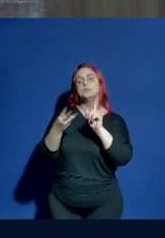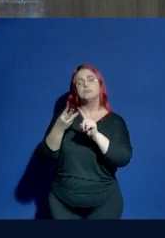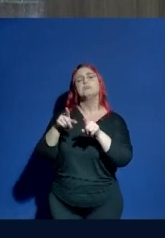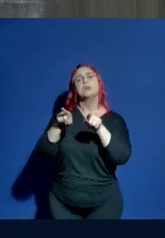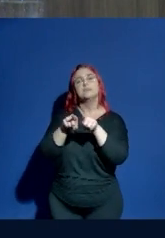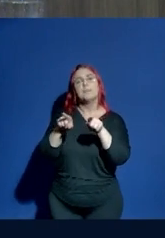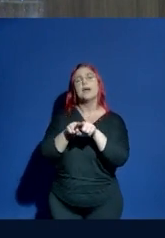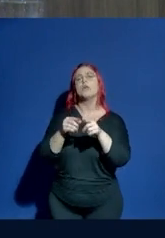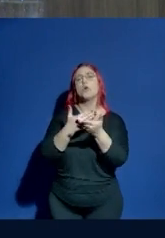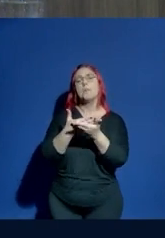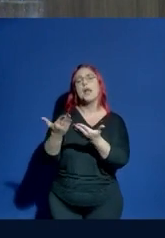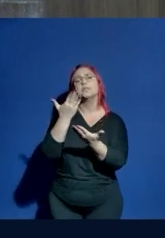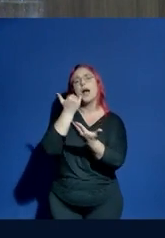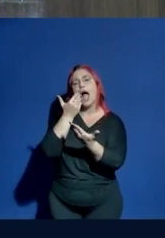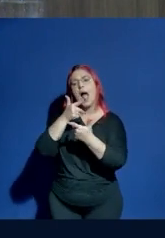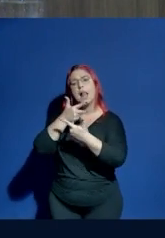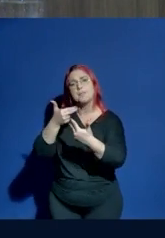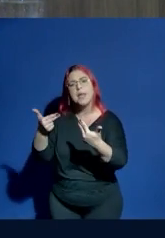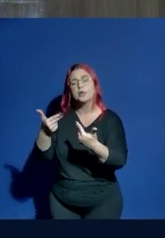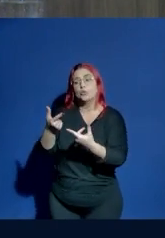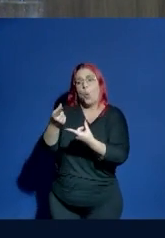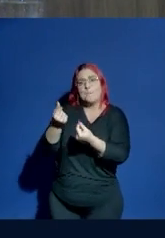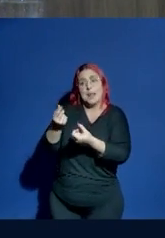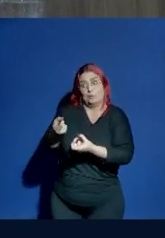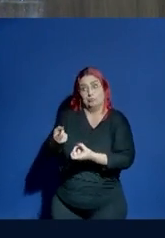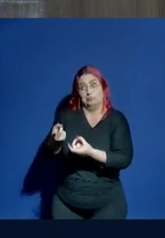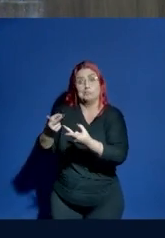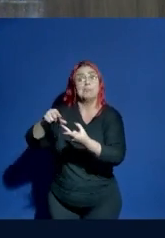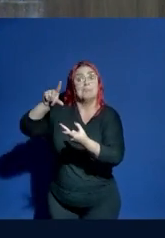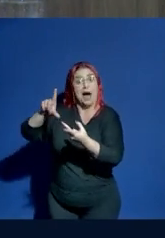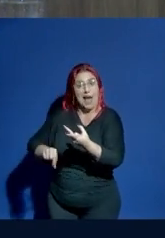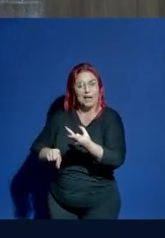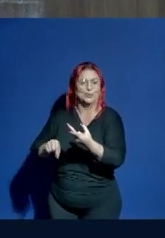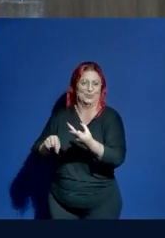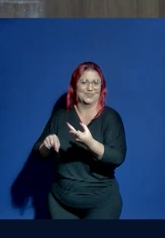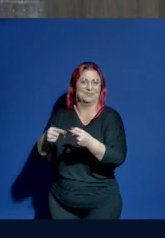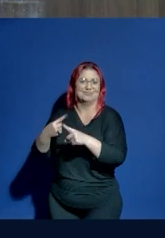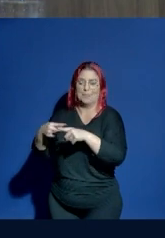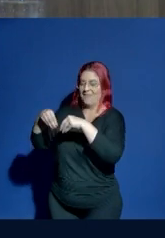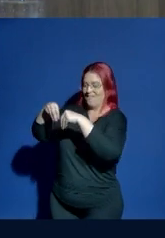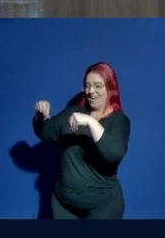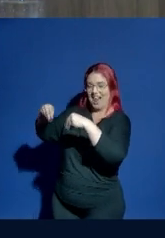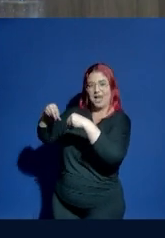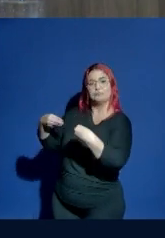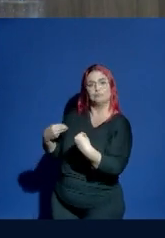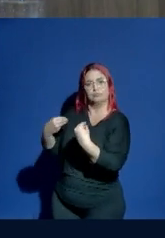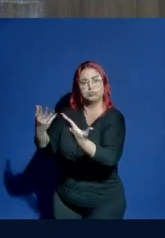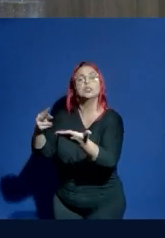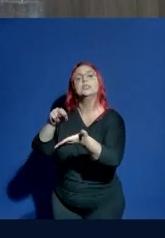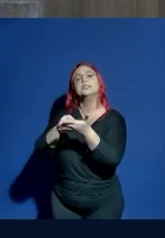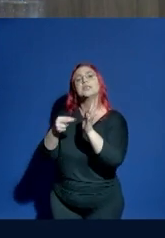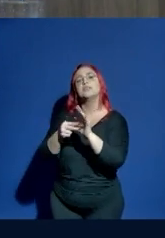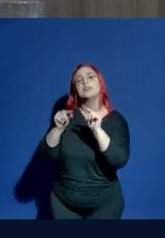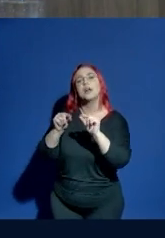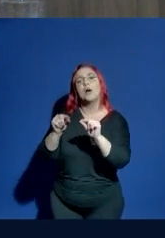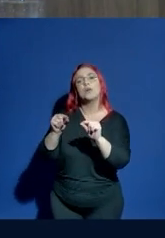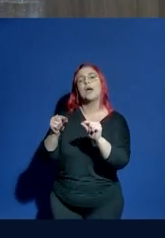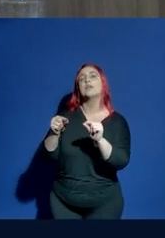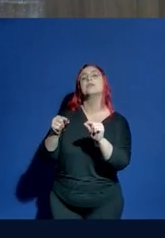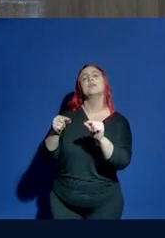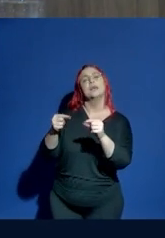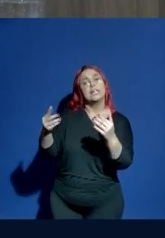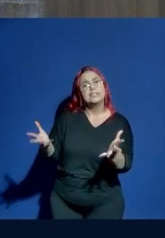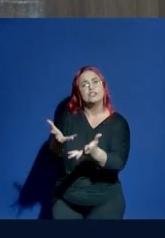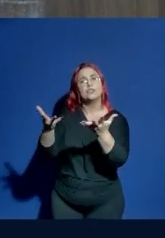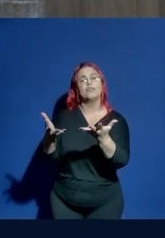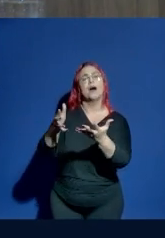gente disponibiliza alimento acessível, barato e constante através dos DDGs, farelos, etc., você está intensificando a atividade